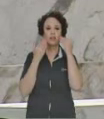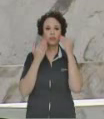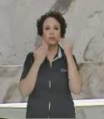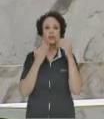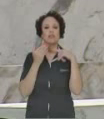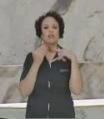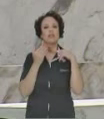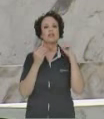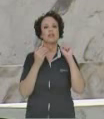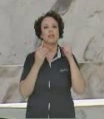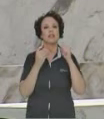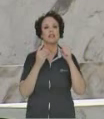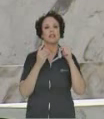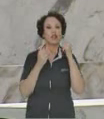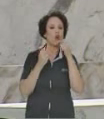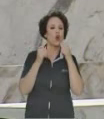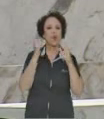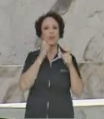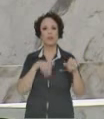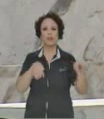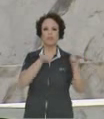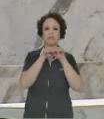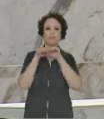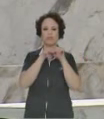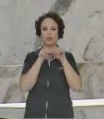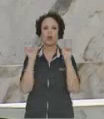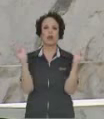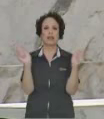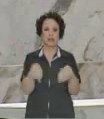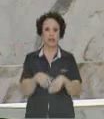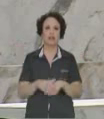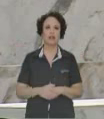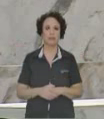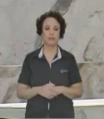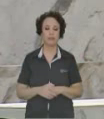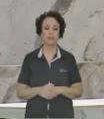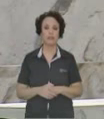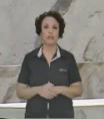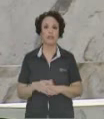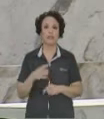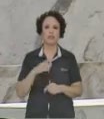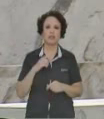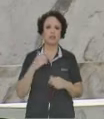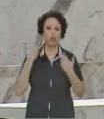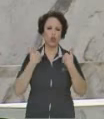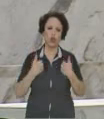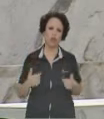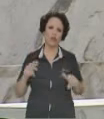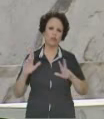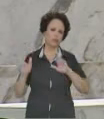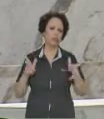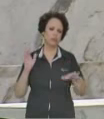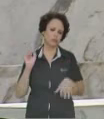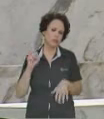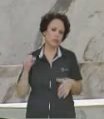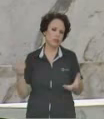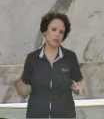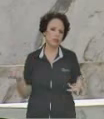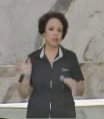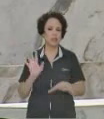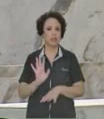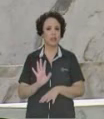pode existir igualdade entre homens e mulheres no esporte com as suas diferenças naturais mas com certeza com